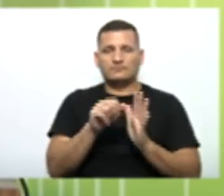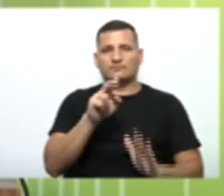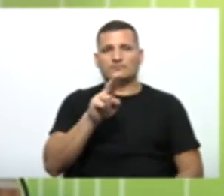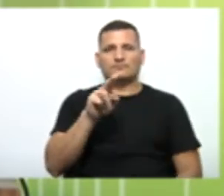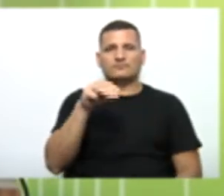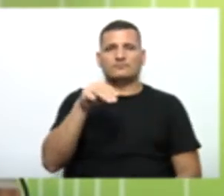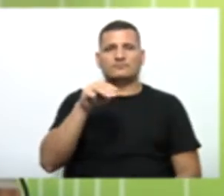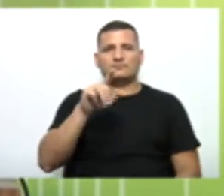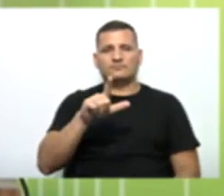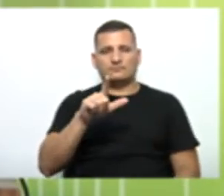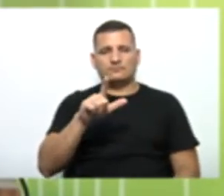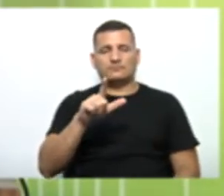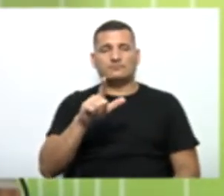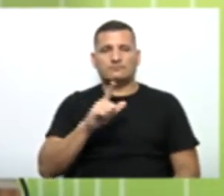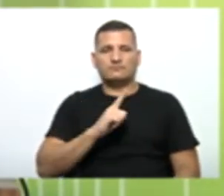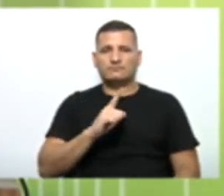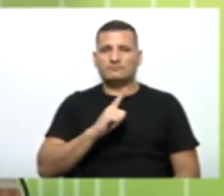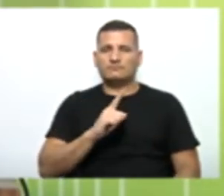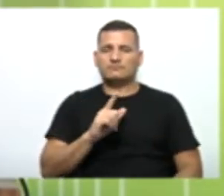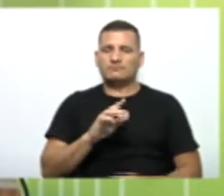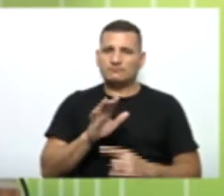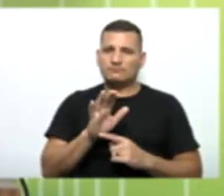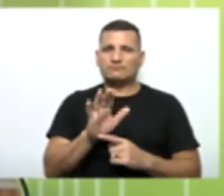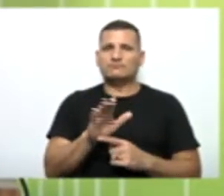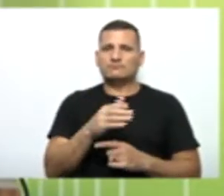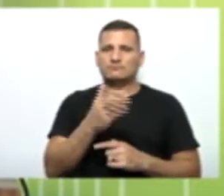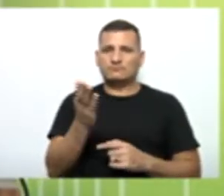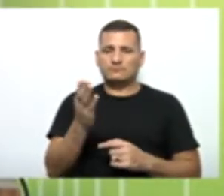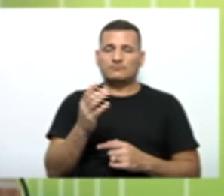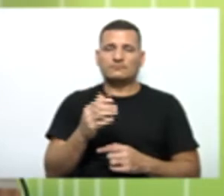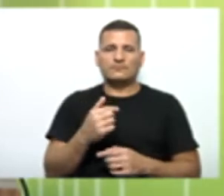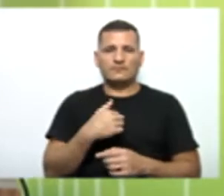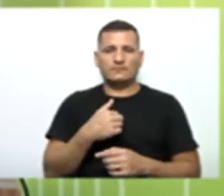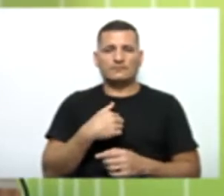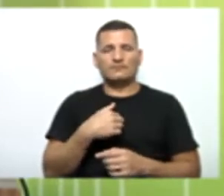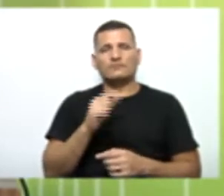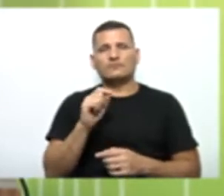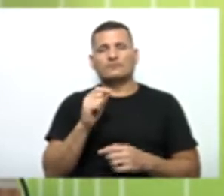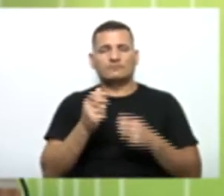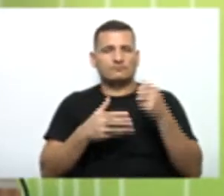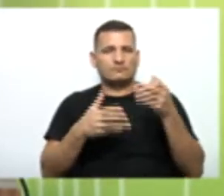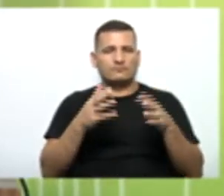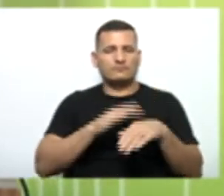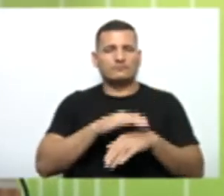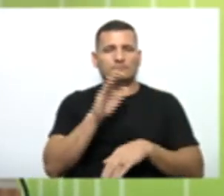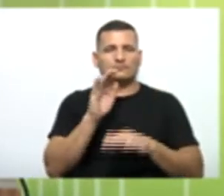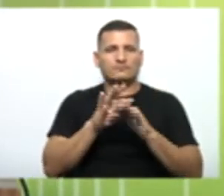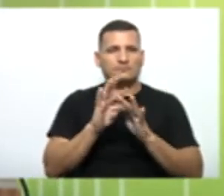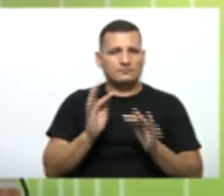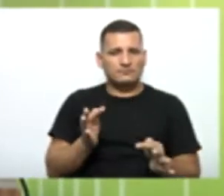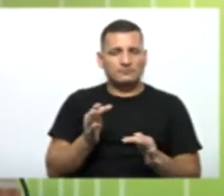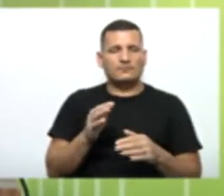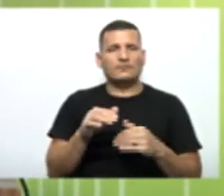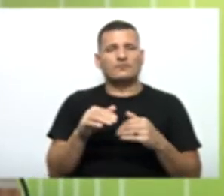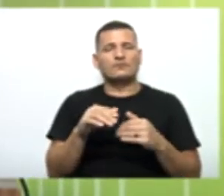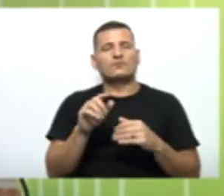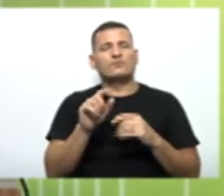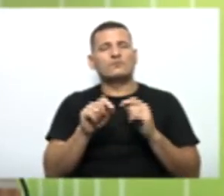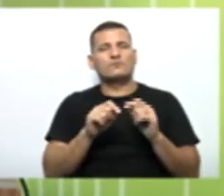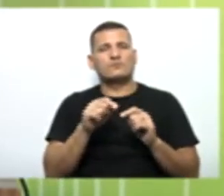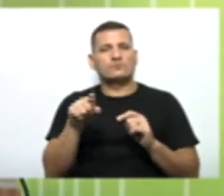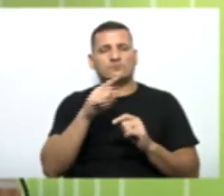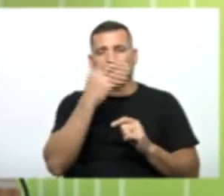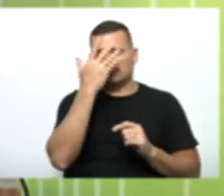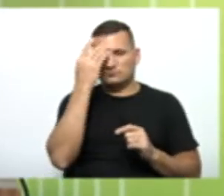ML traz para vocês. E eu estou mostrando para vocês as mais simples, né? A que você com certeza nunca